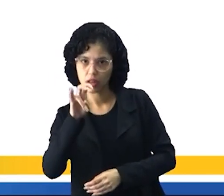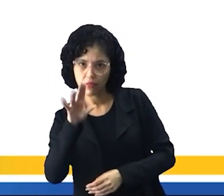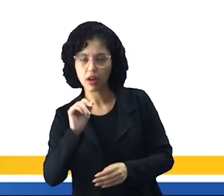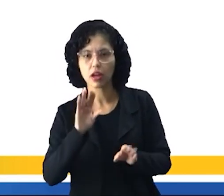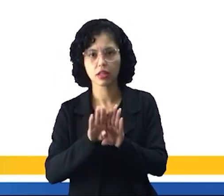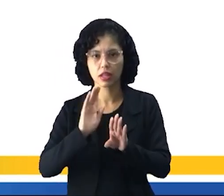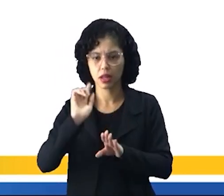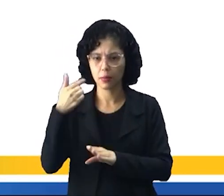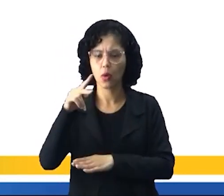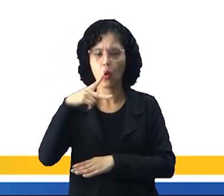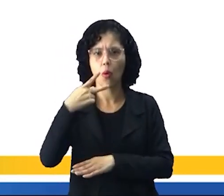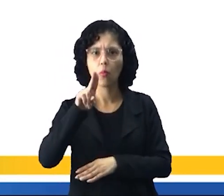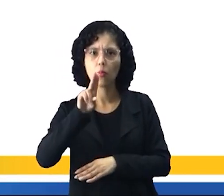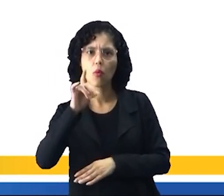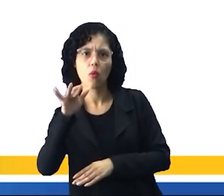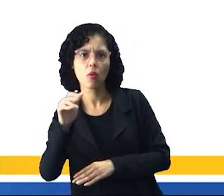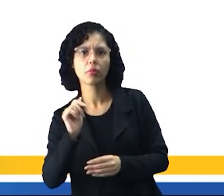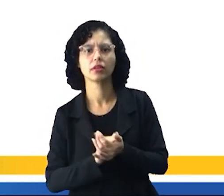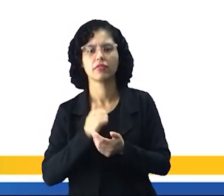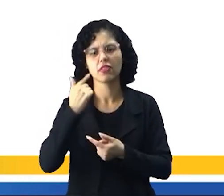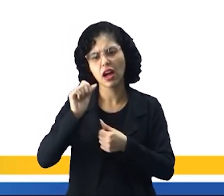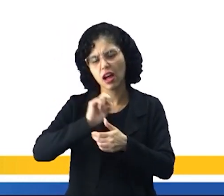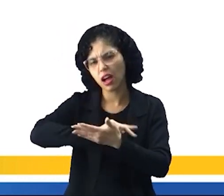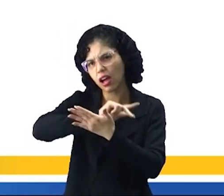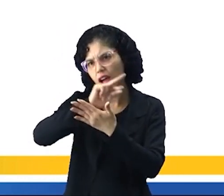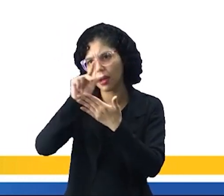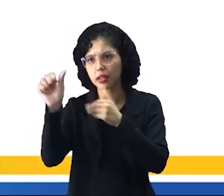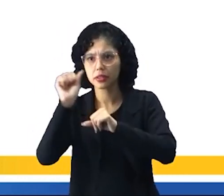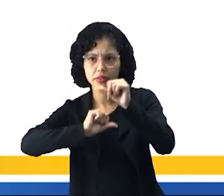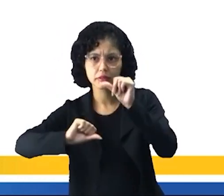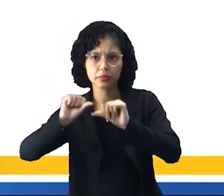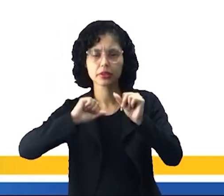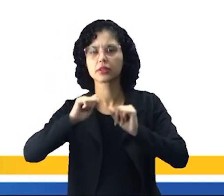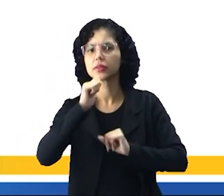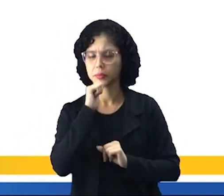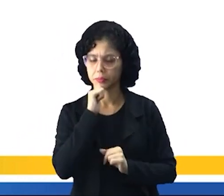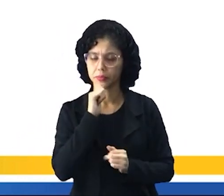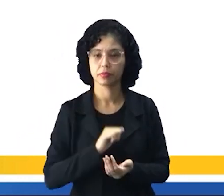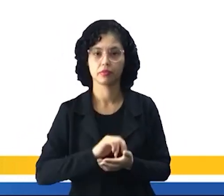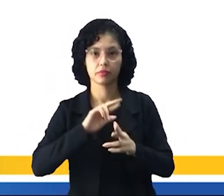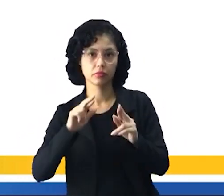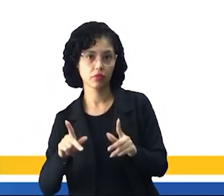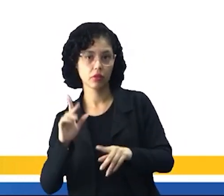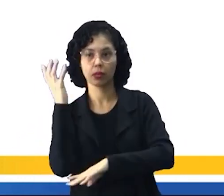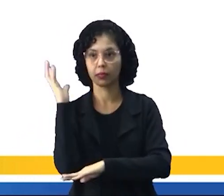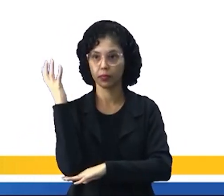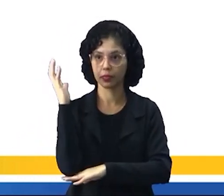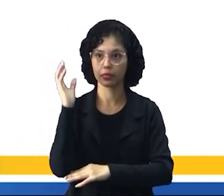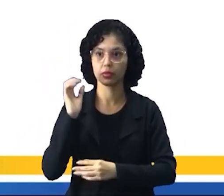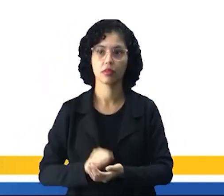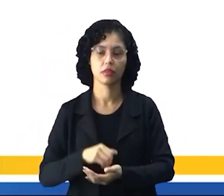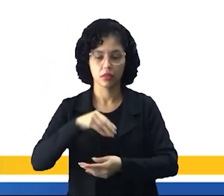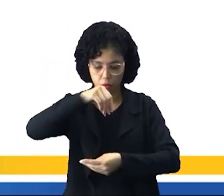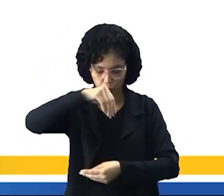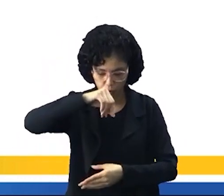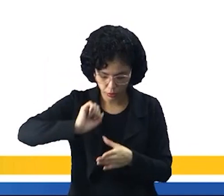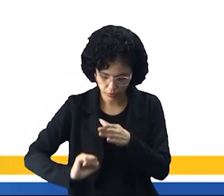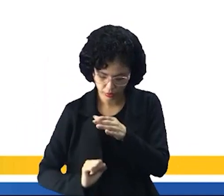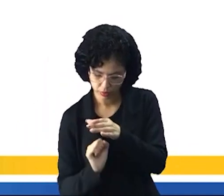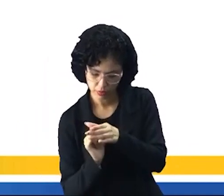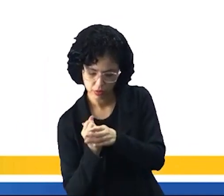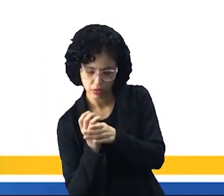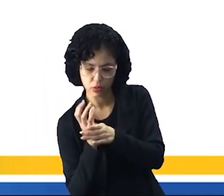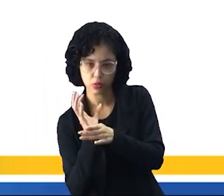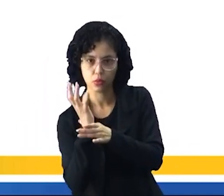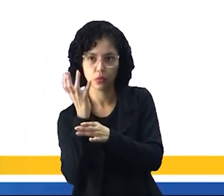eles vão ter vários momentos de transição. É diferente, por exemplo, de uma planta que vai germinar e ela vai só